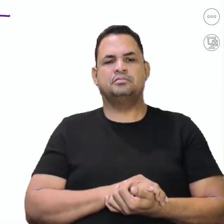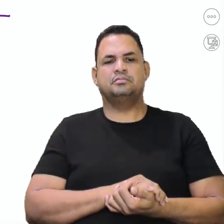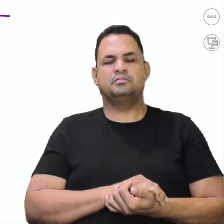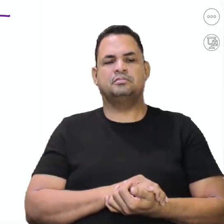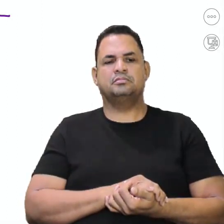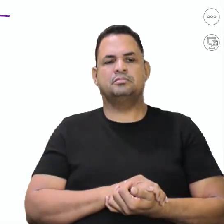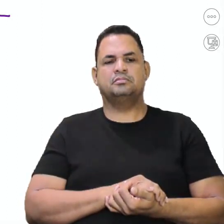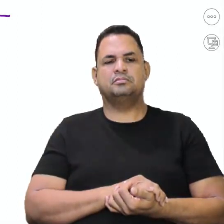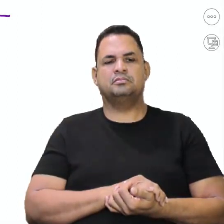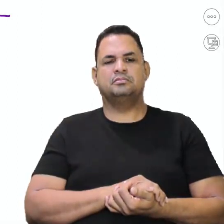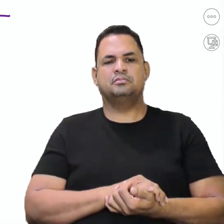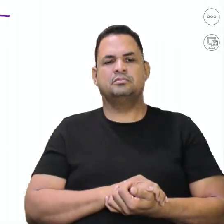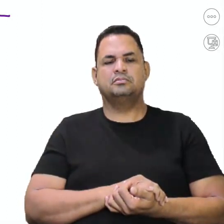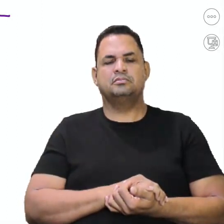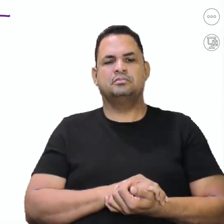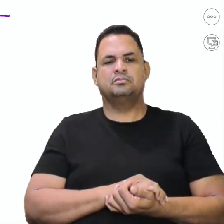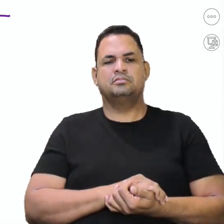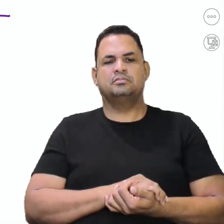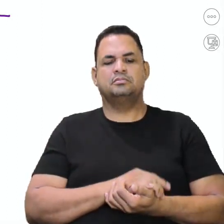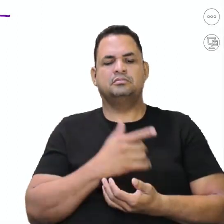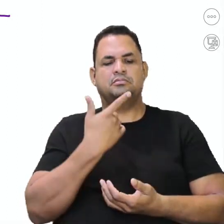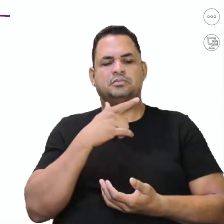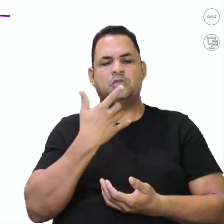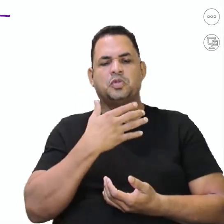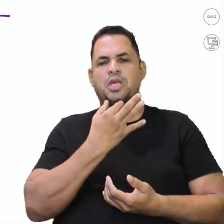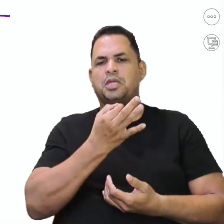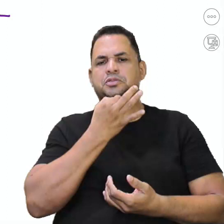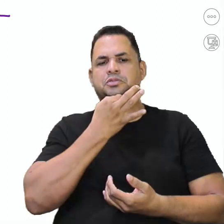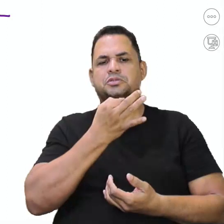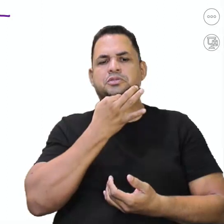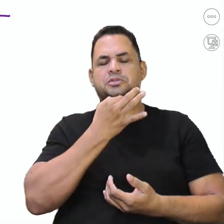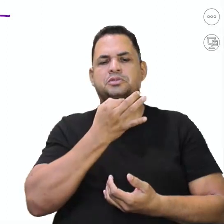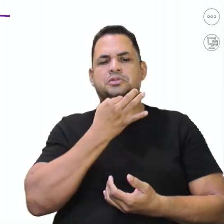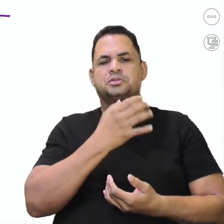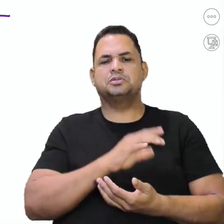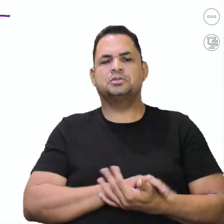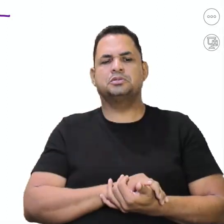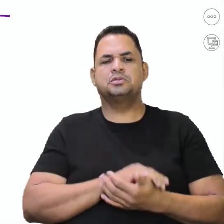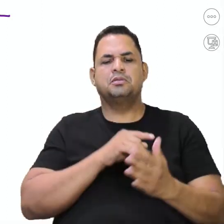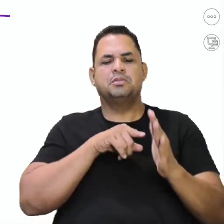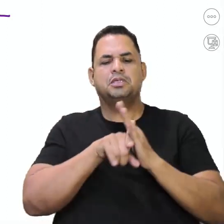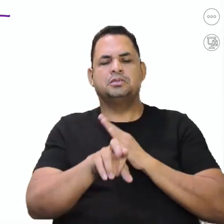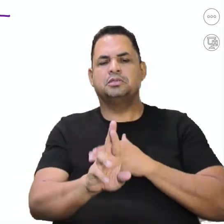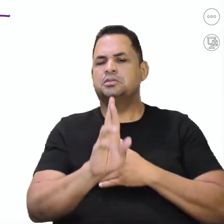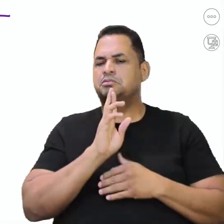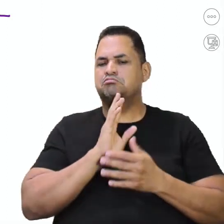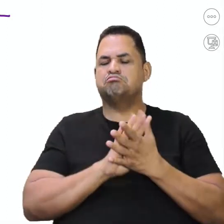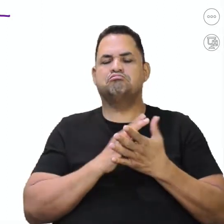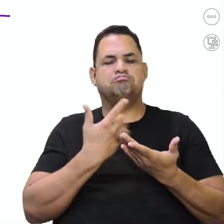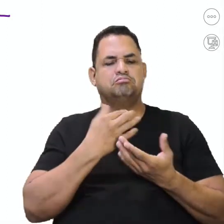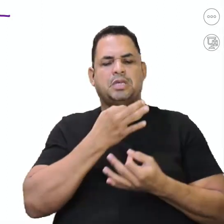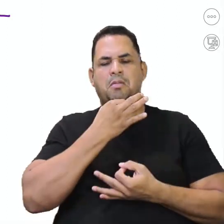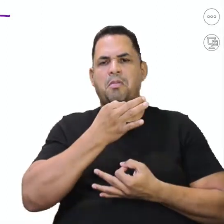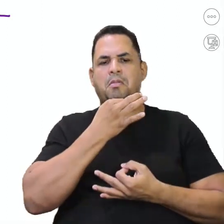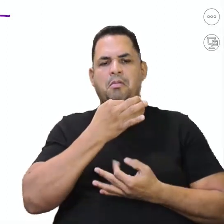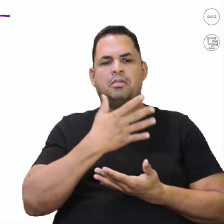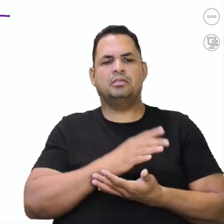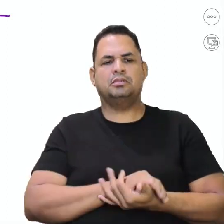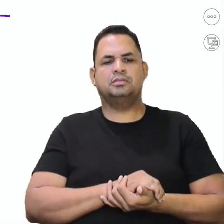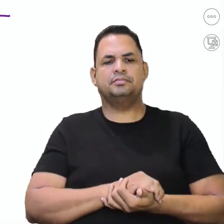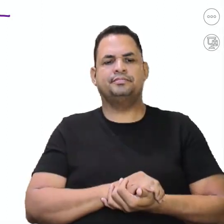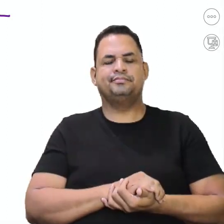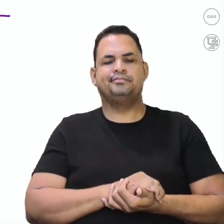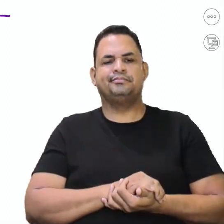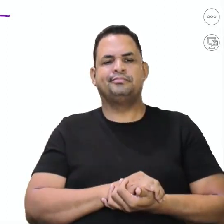ok? Excludes discussion, não tem discussão. Exclui discussão, porque são perguntas e respostas sem discussão. The